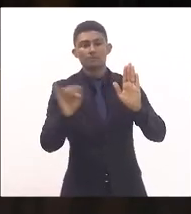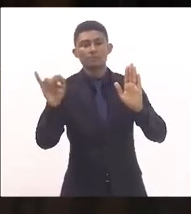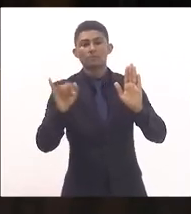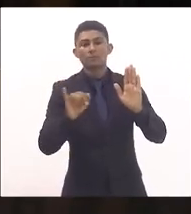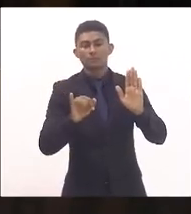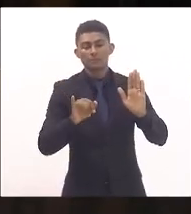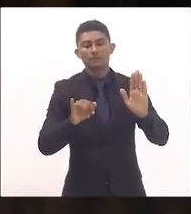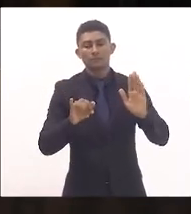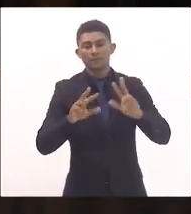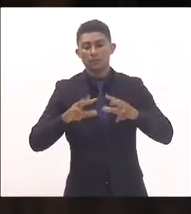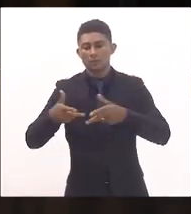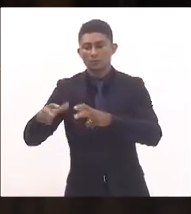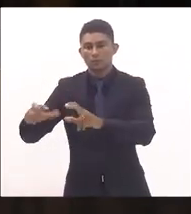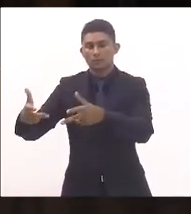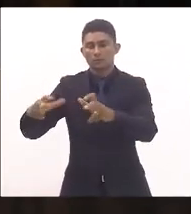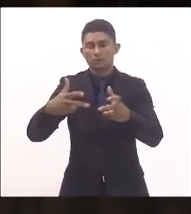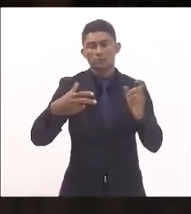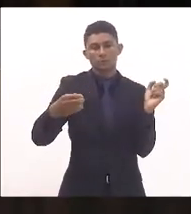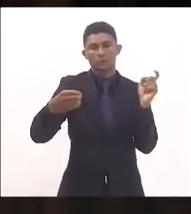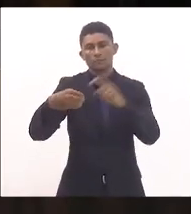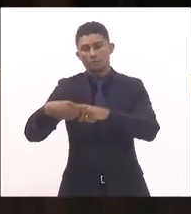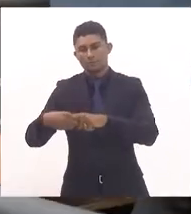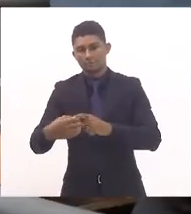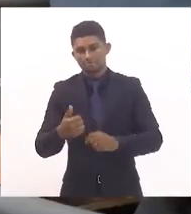às comissões.